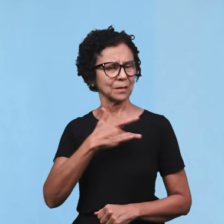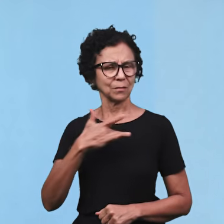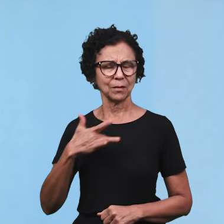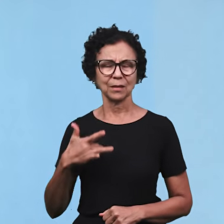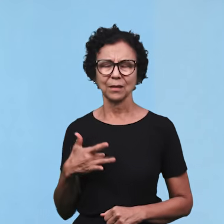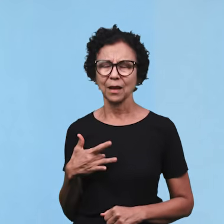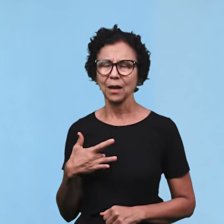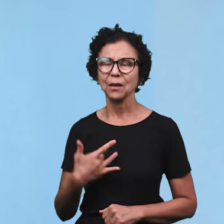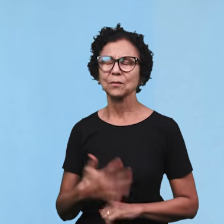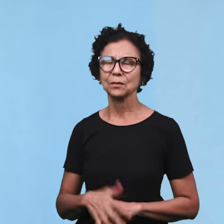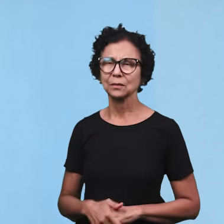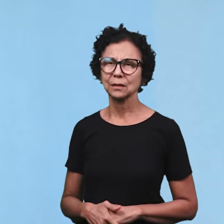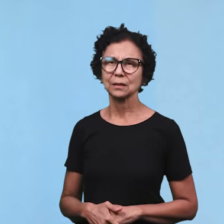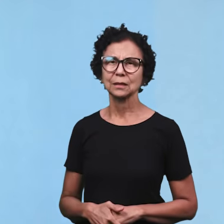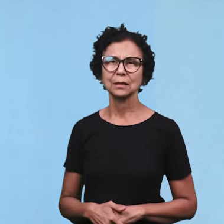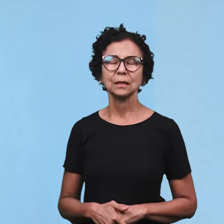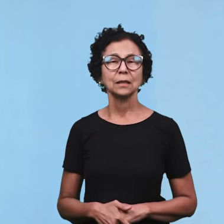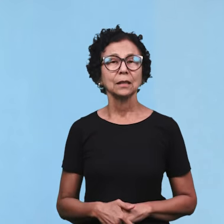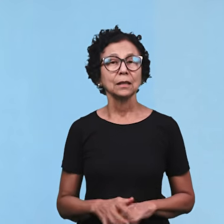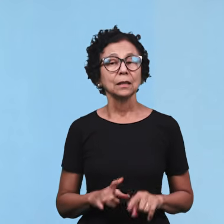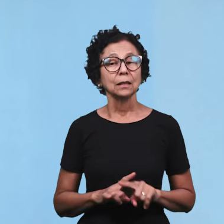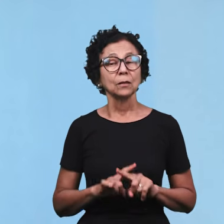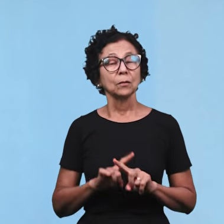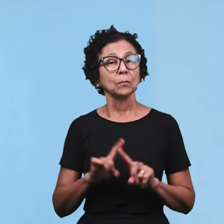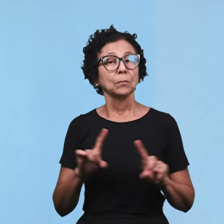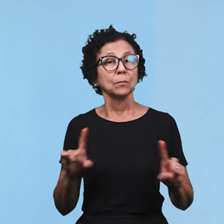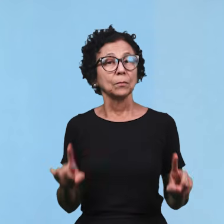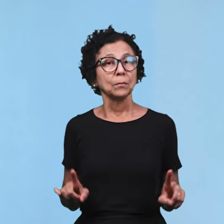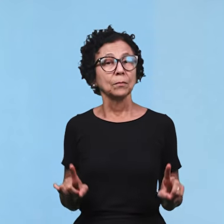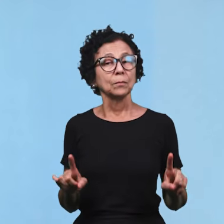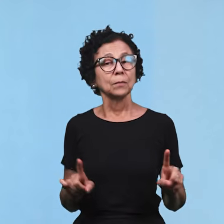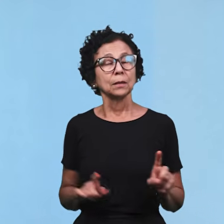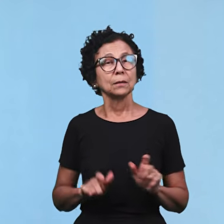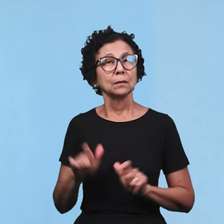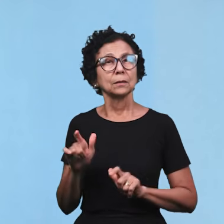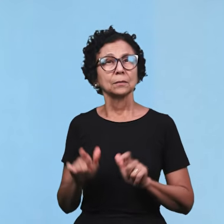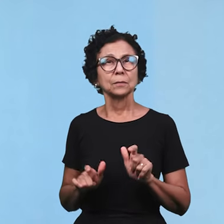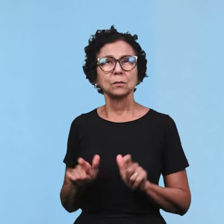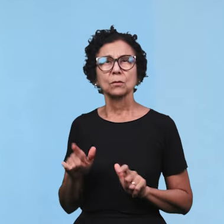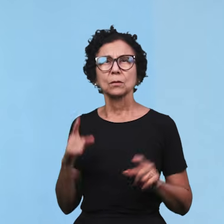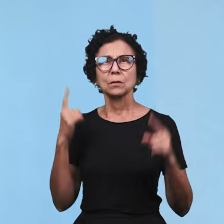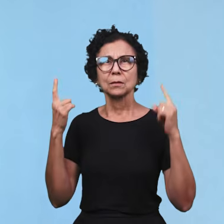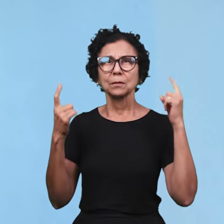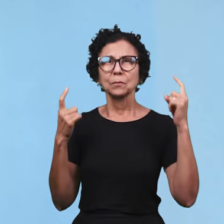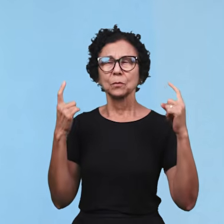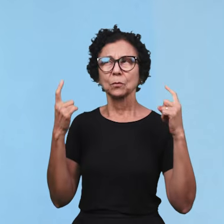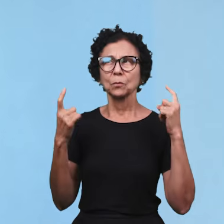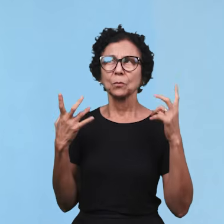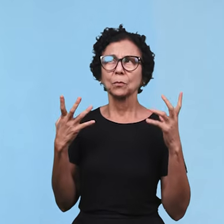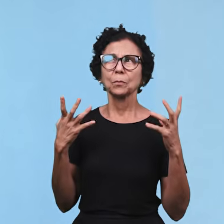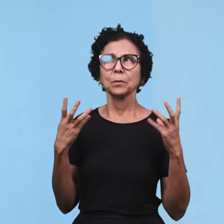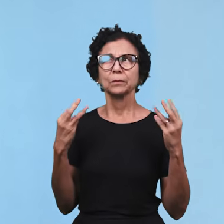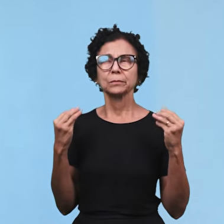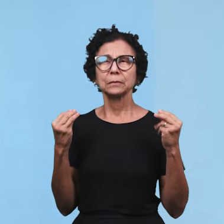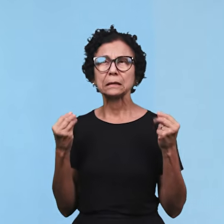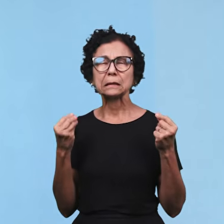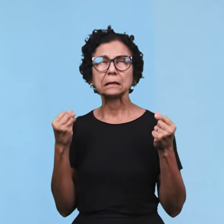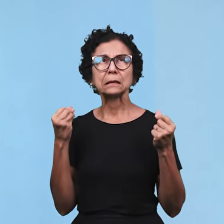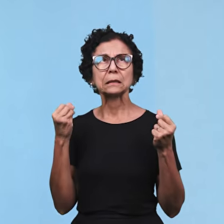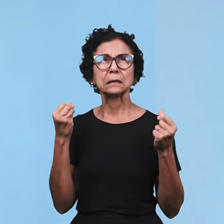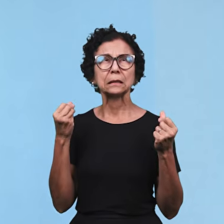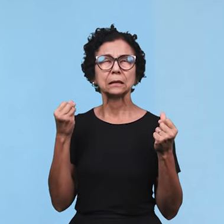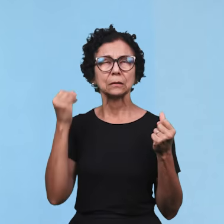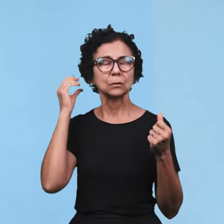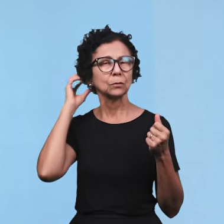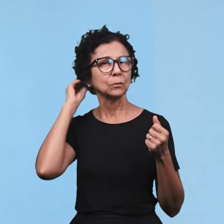bem-estar. Mas, além disso, eu acredito que para aqueles pacientes, né, que se preocupam, que realmente cuidam do cabelo, o que eu